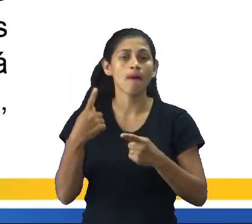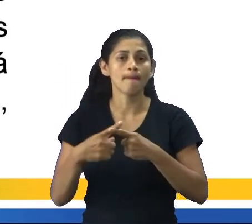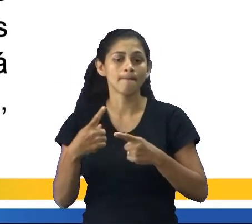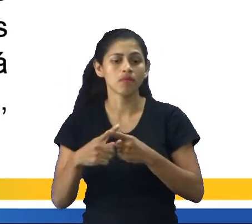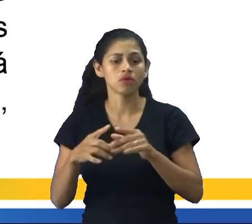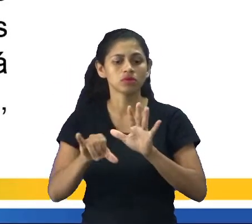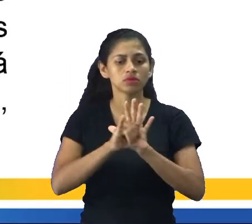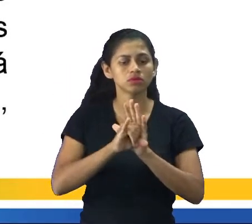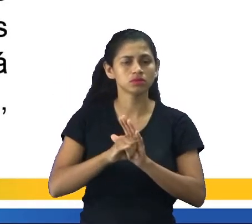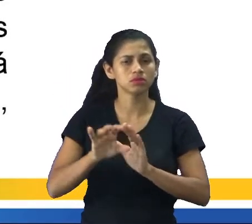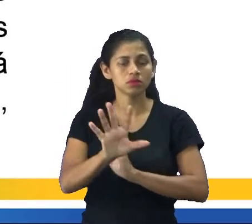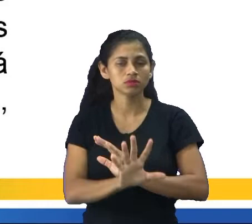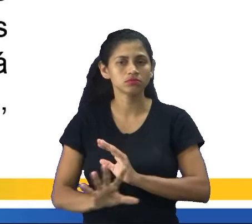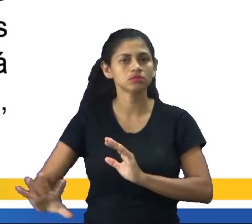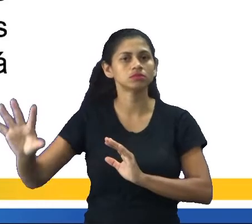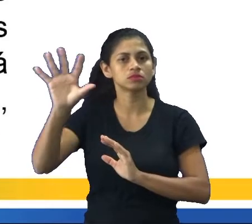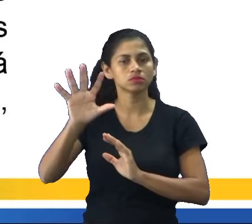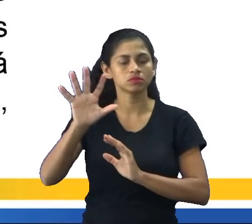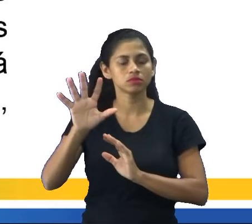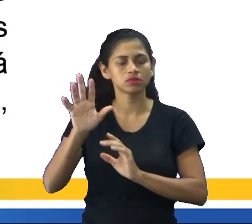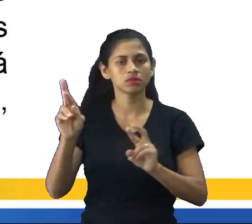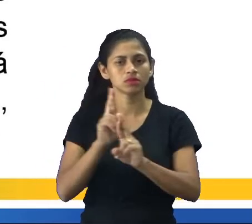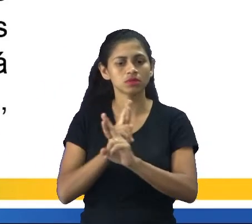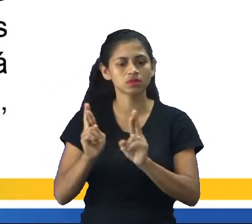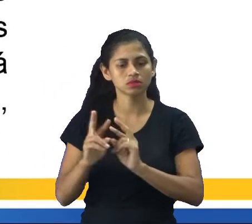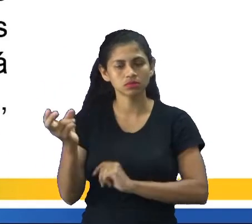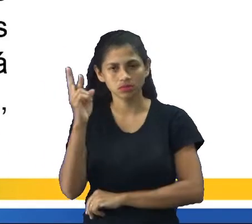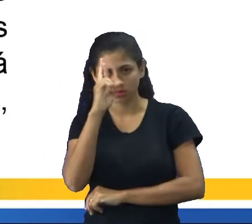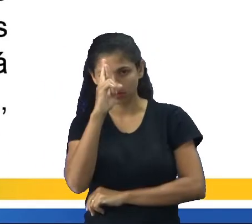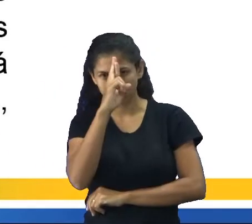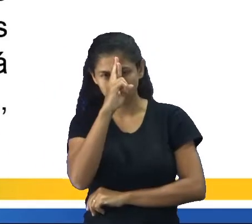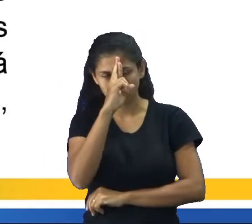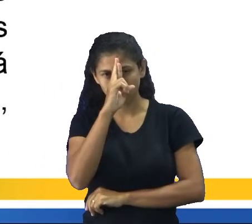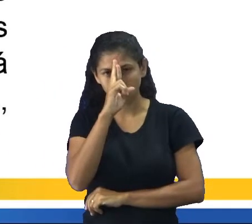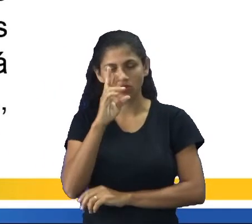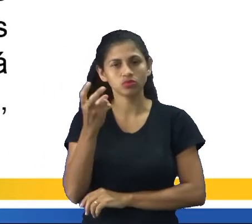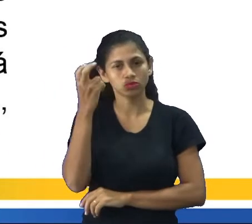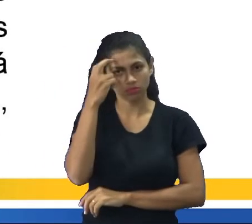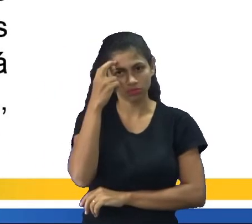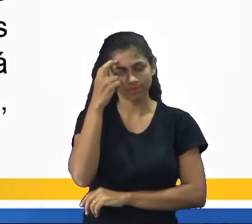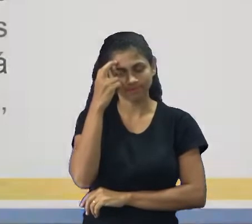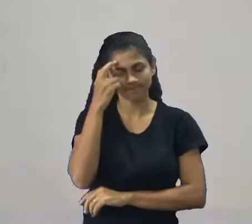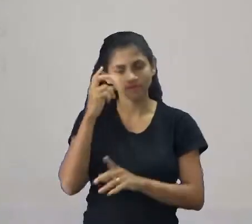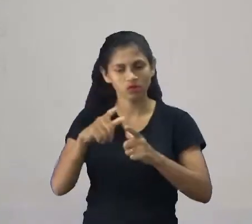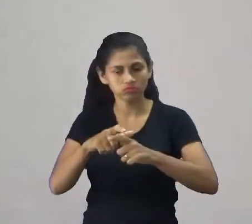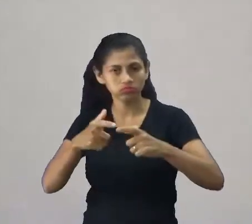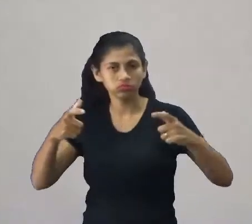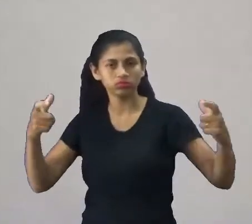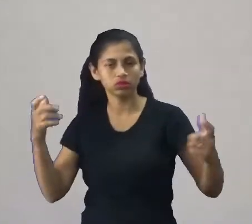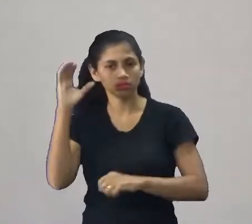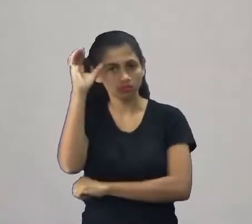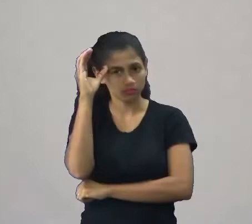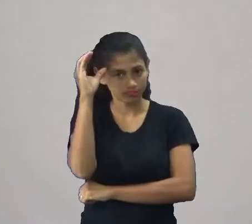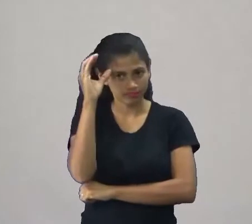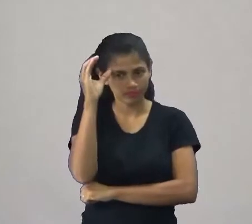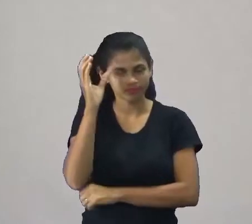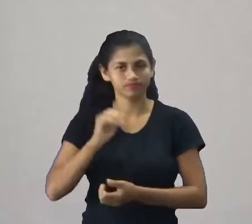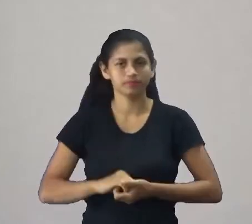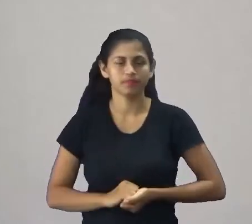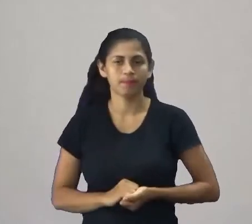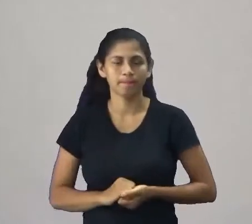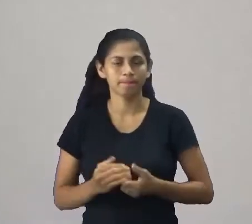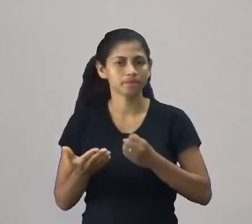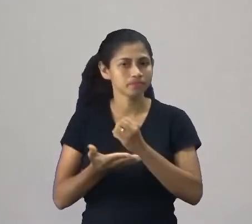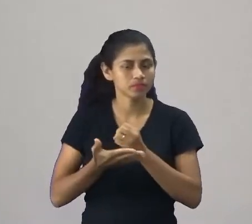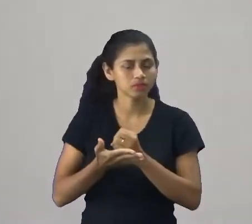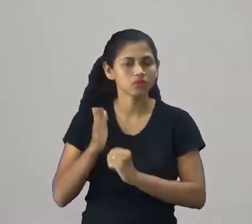está correlacionada com aspectos históricos culturais, o que possibilita a ampliação do conhecimento. É basicamente o